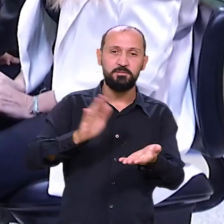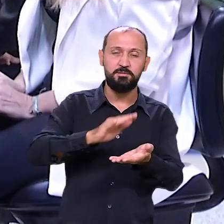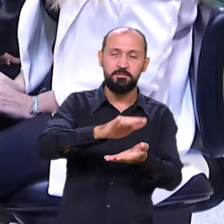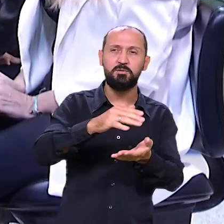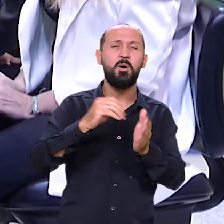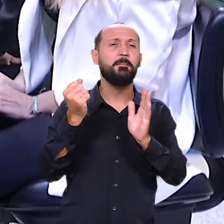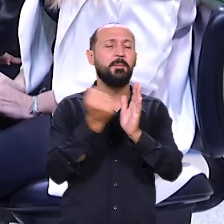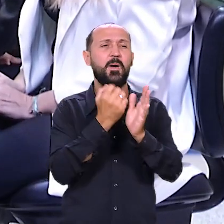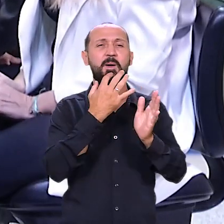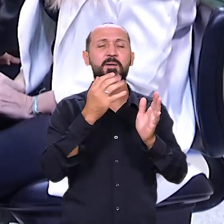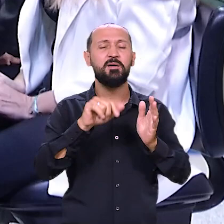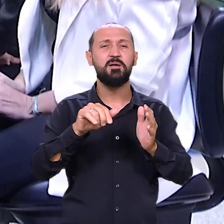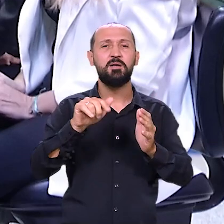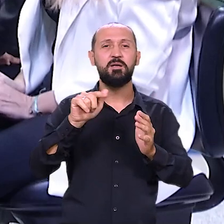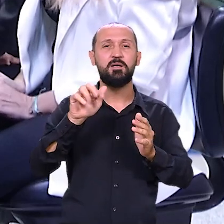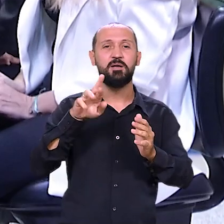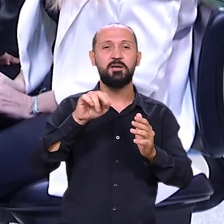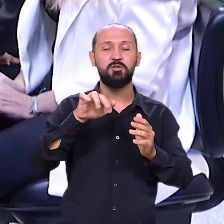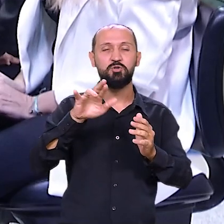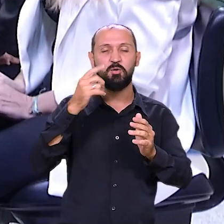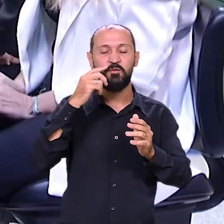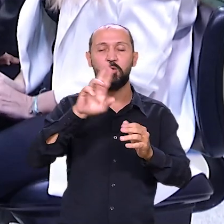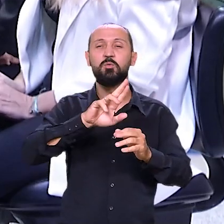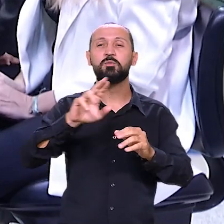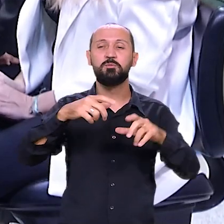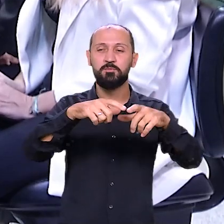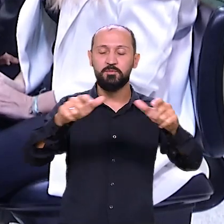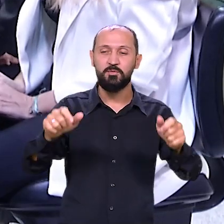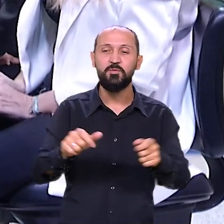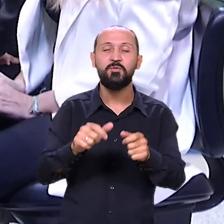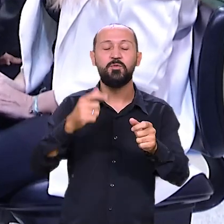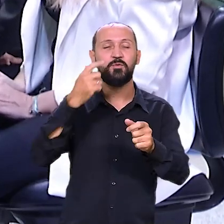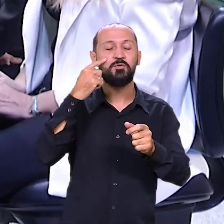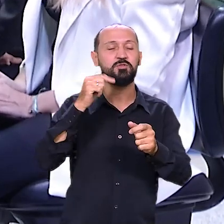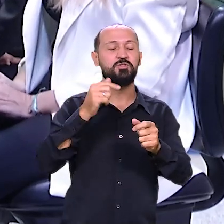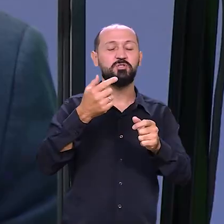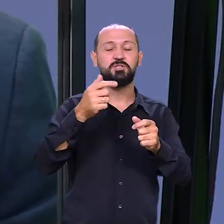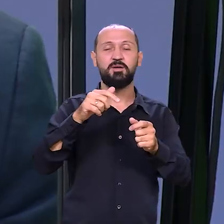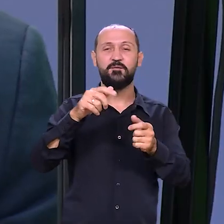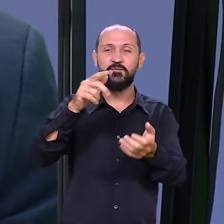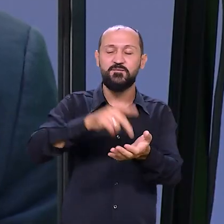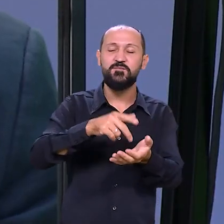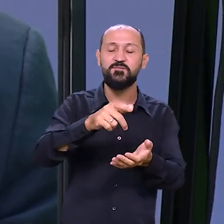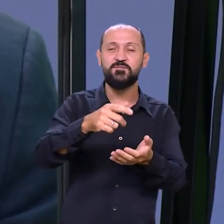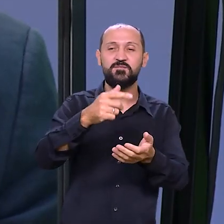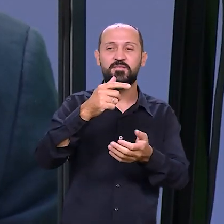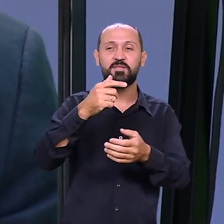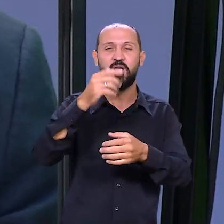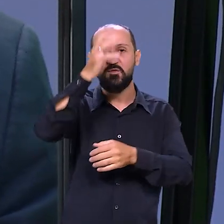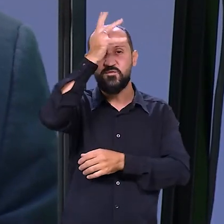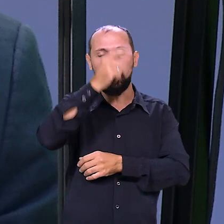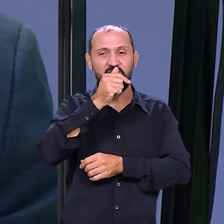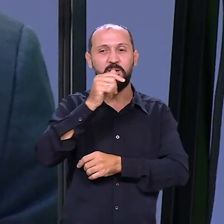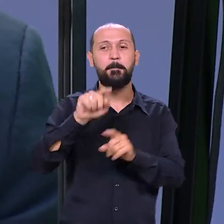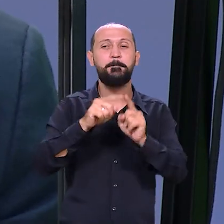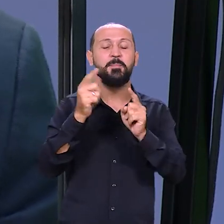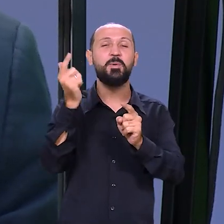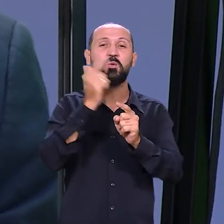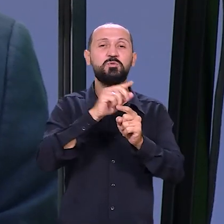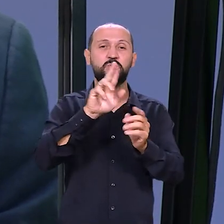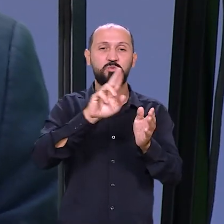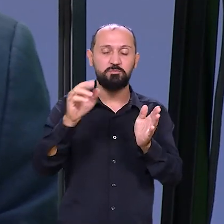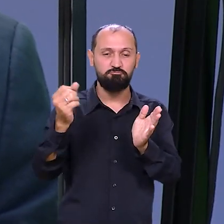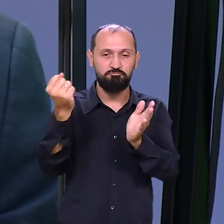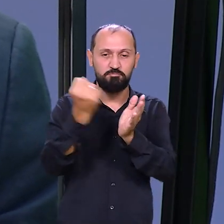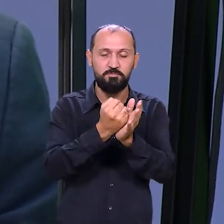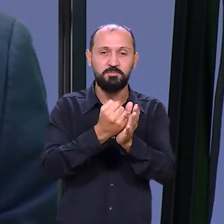uma marca conhecida, né, de requeijão, que todo mundo fala das pizzas aí, né, de frango com alguma coisa, mas a gente, para poder ter